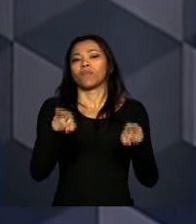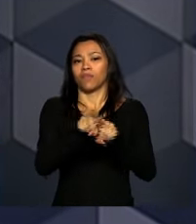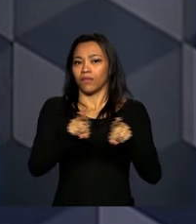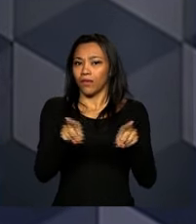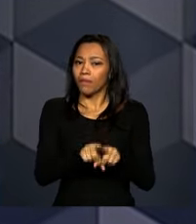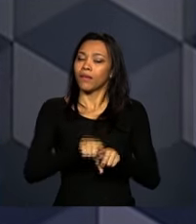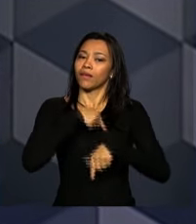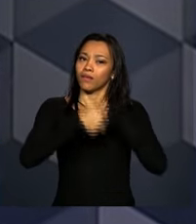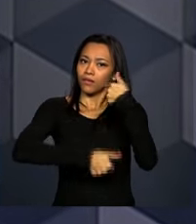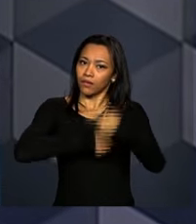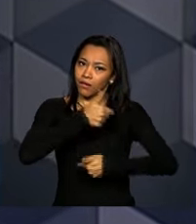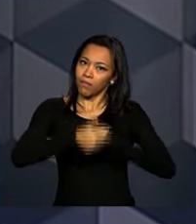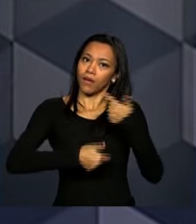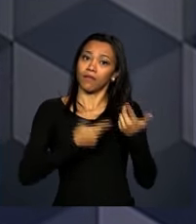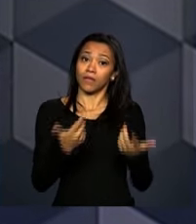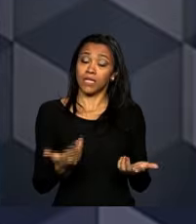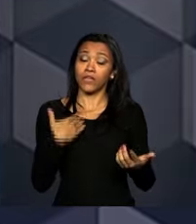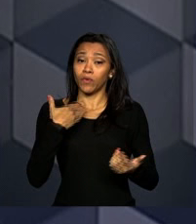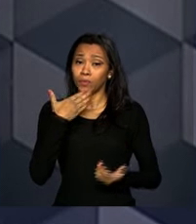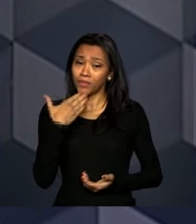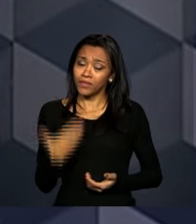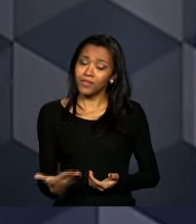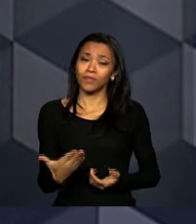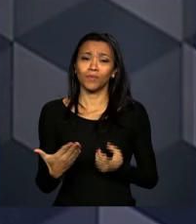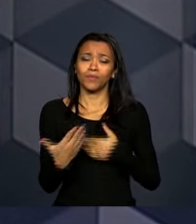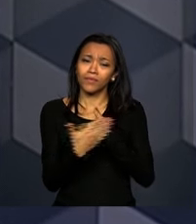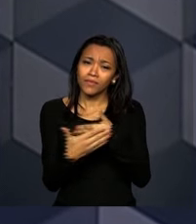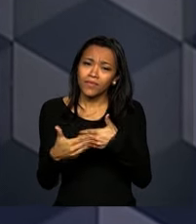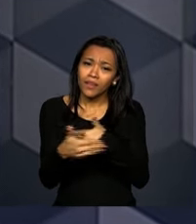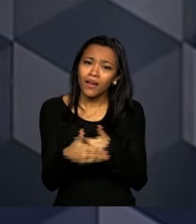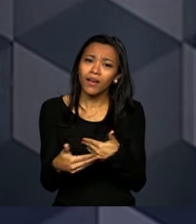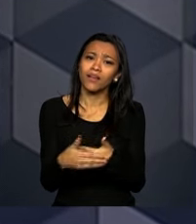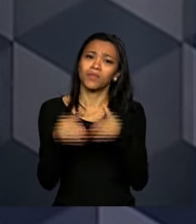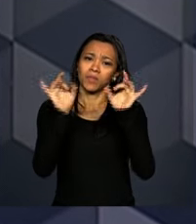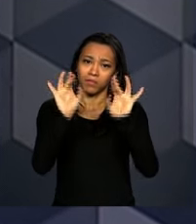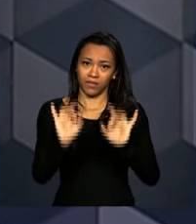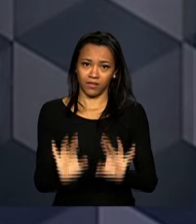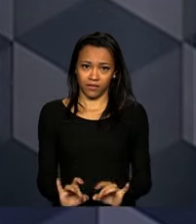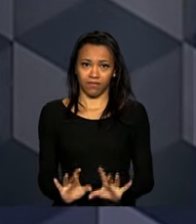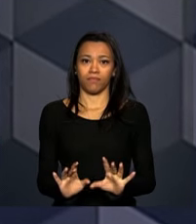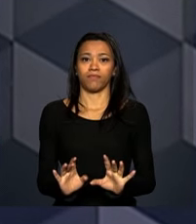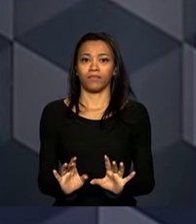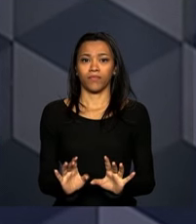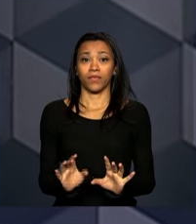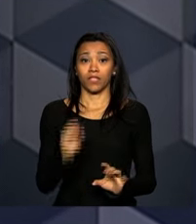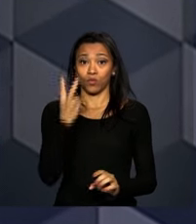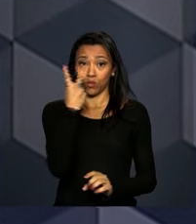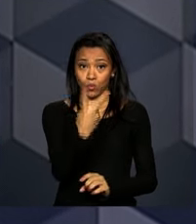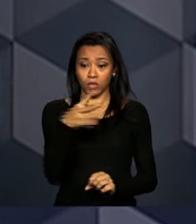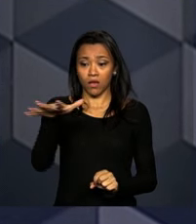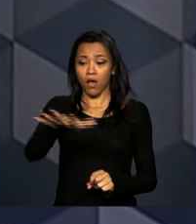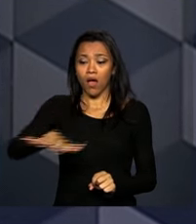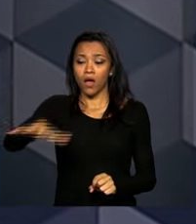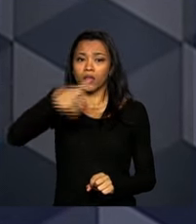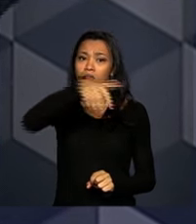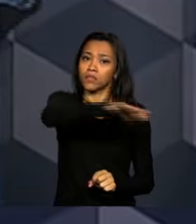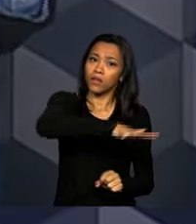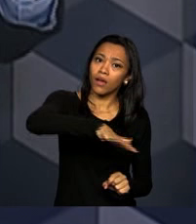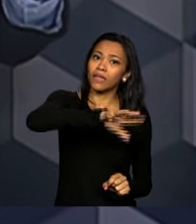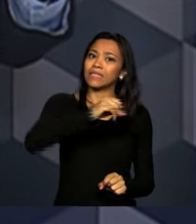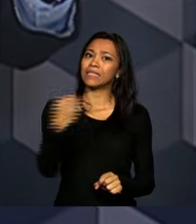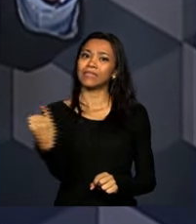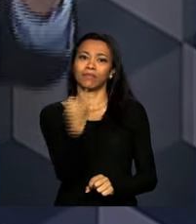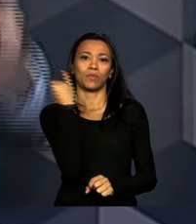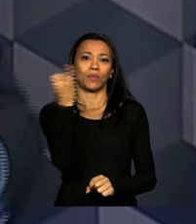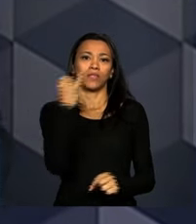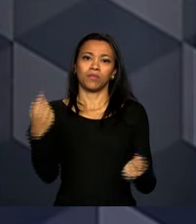agricultores familiares. E vou pedir um carinho especial, porque são dois setores que nós estamos trabalhando no sentido de integrá-los